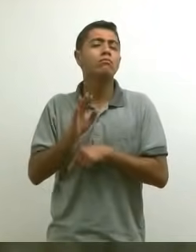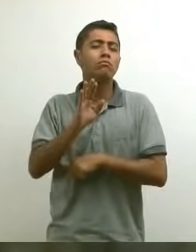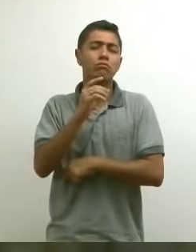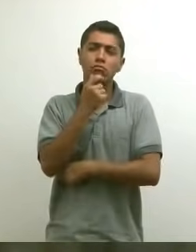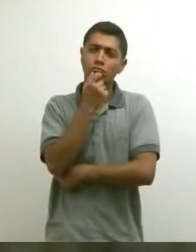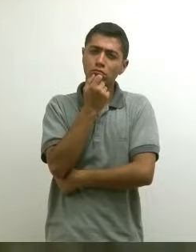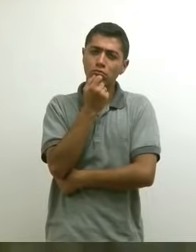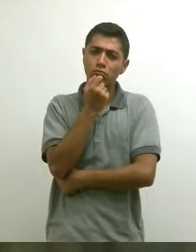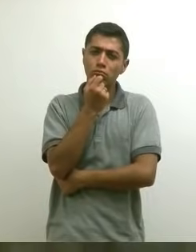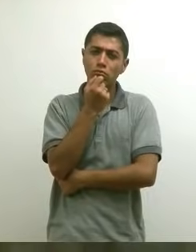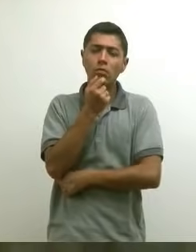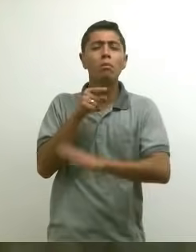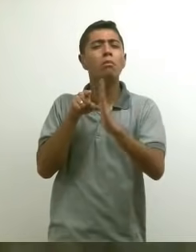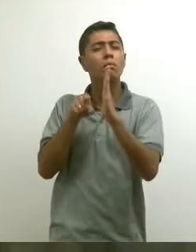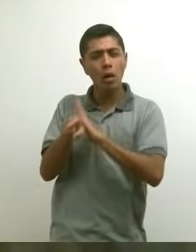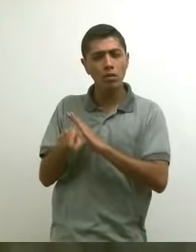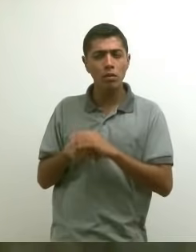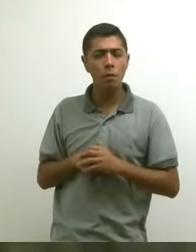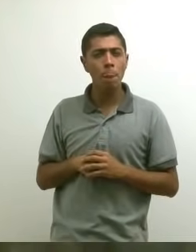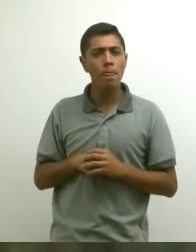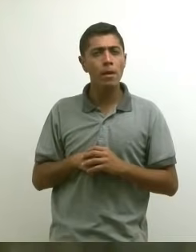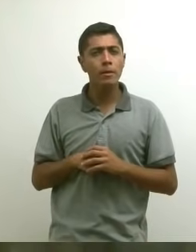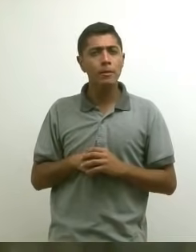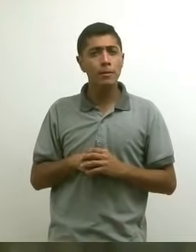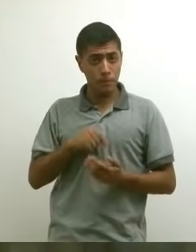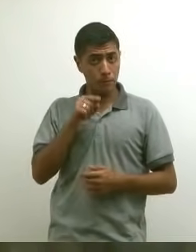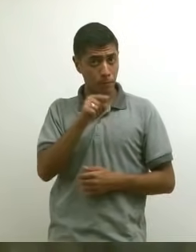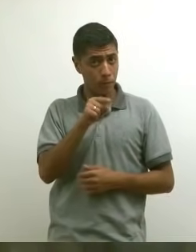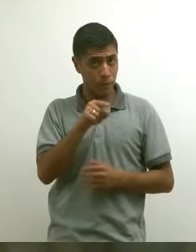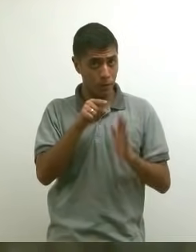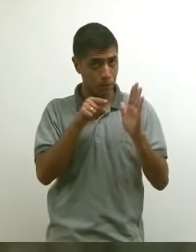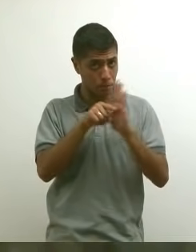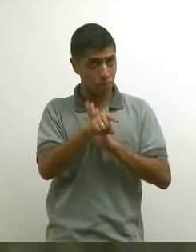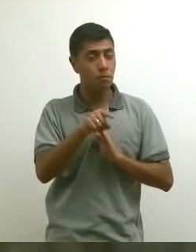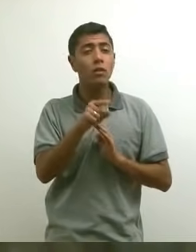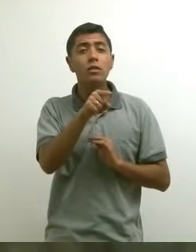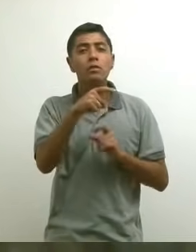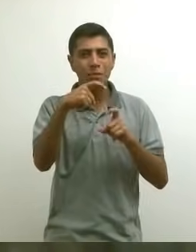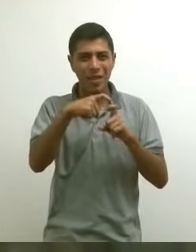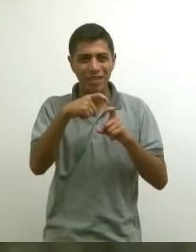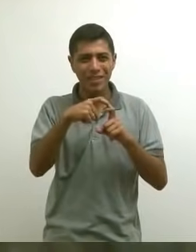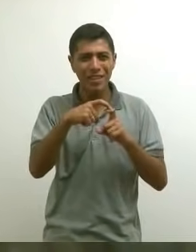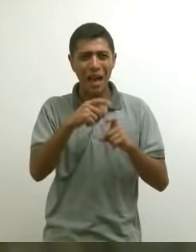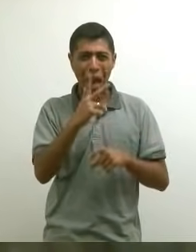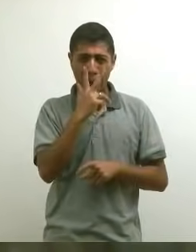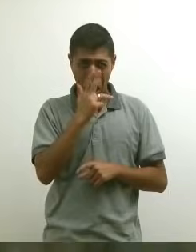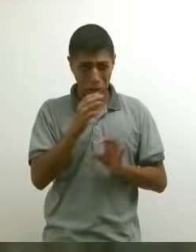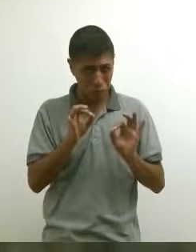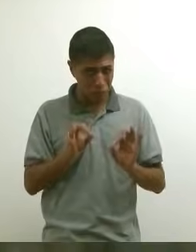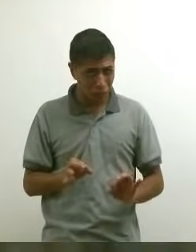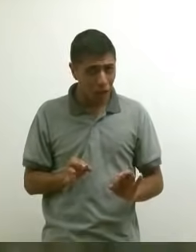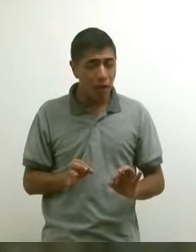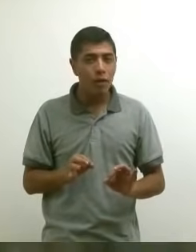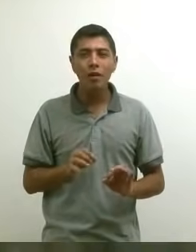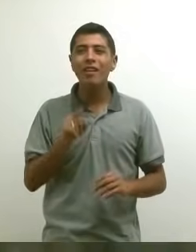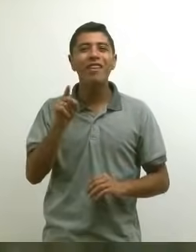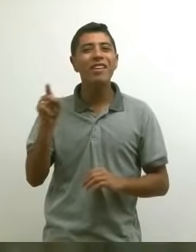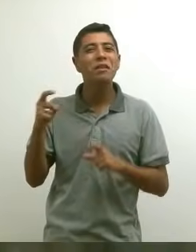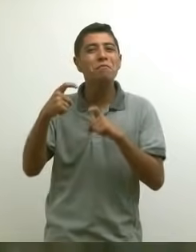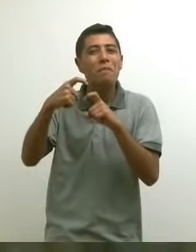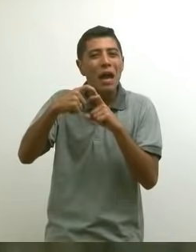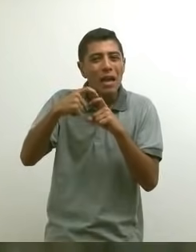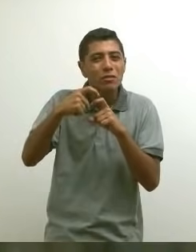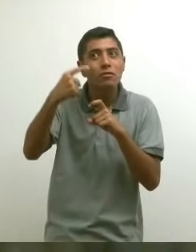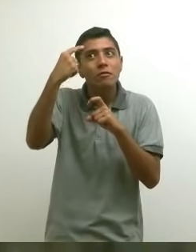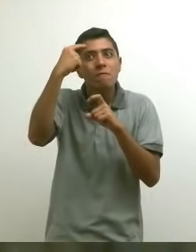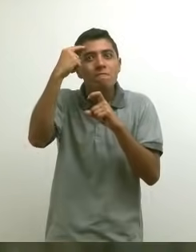o senhor acredita de fato que os médicos principalmente neurologistas e psiquiatras que ratifique rating ratificam